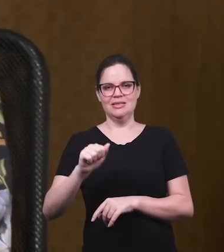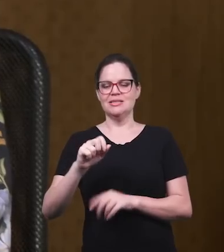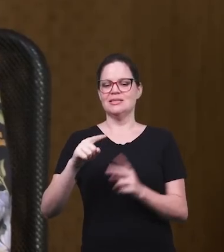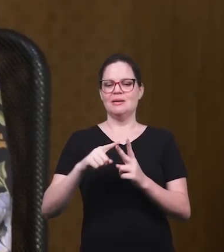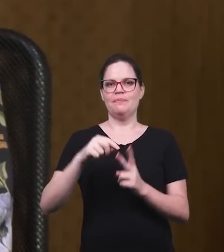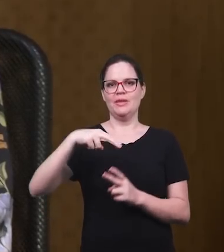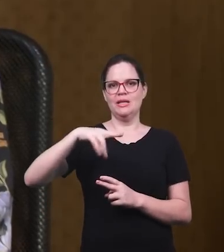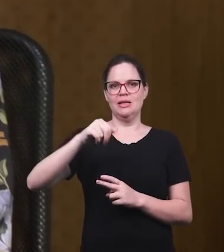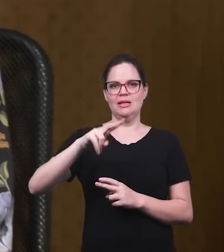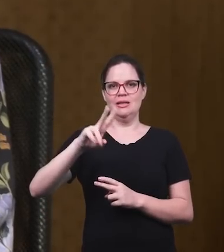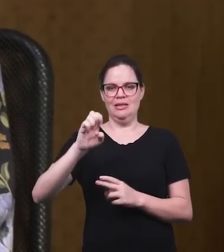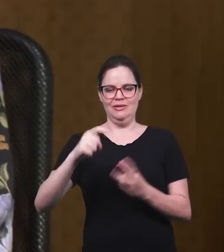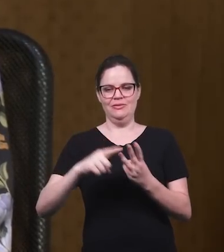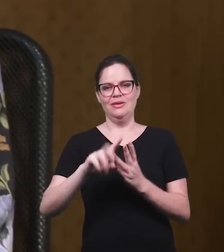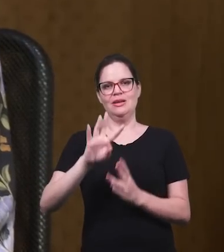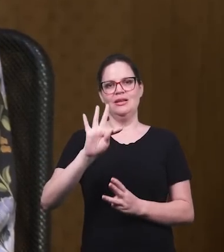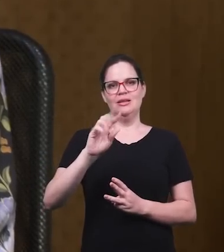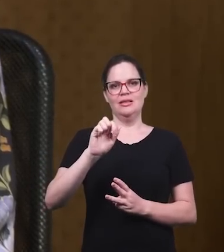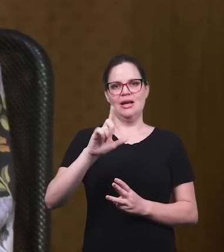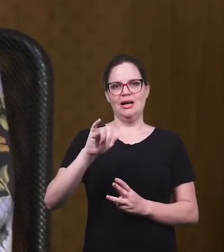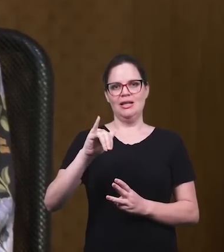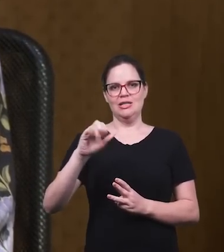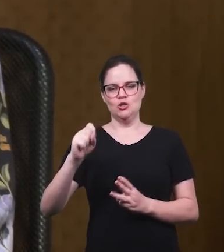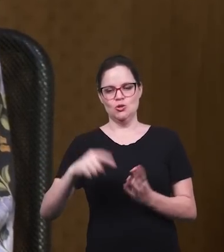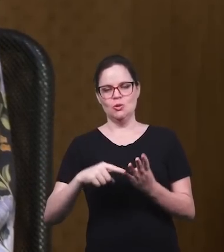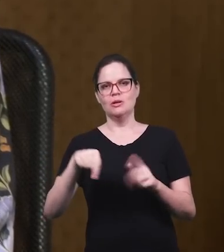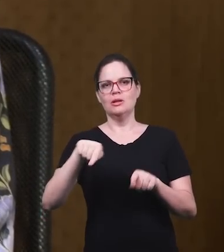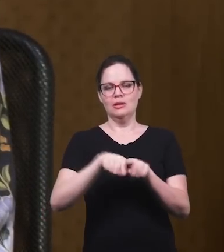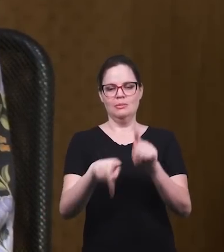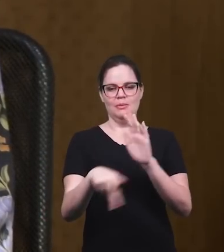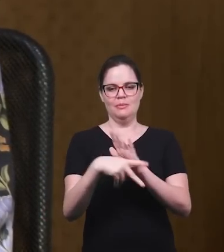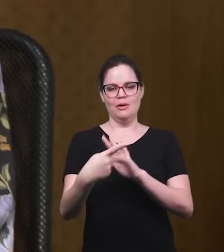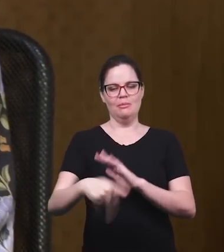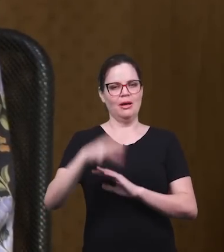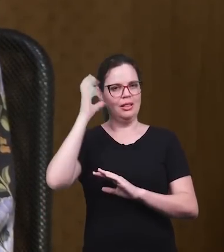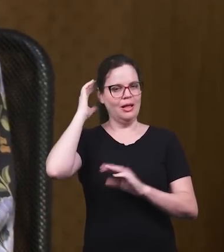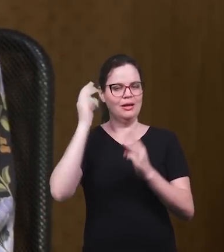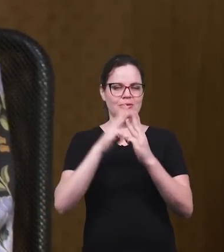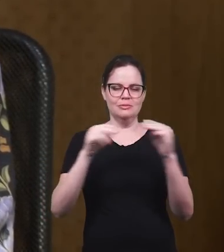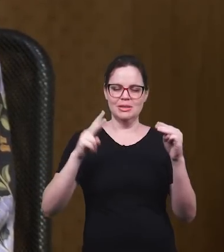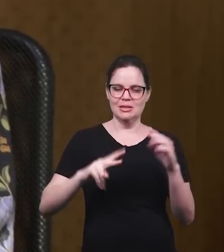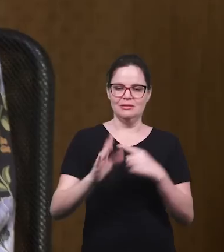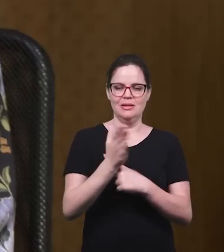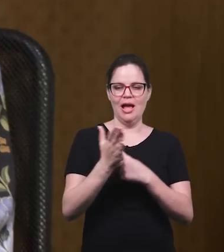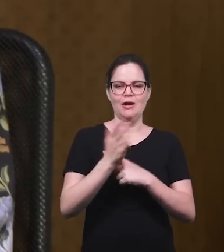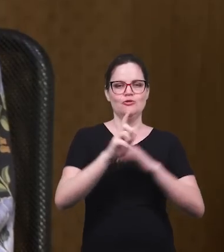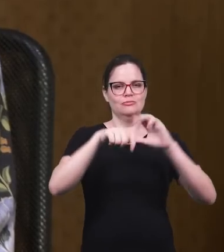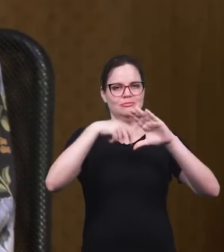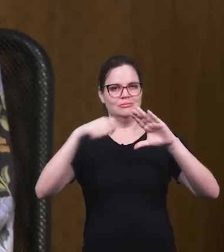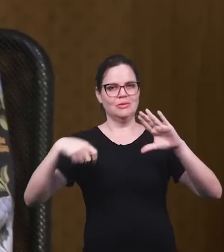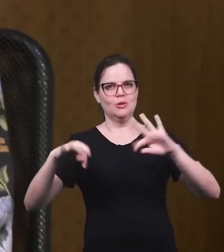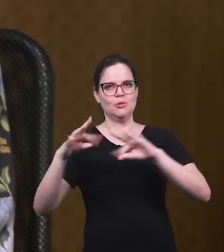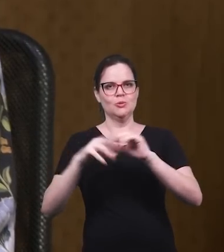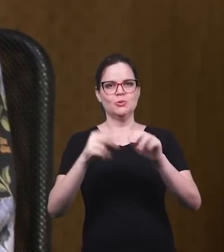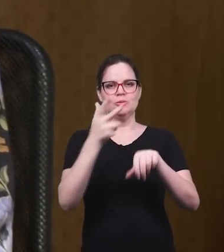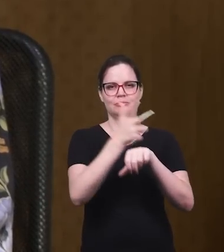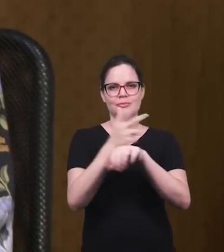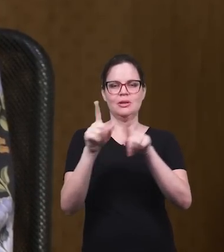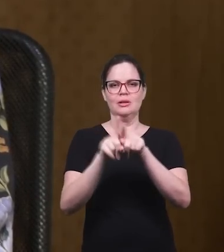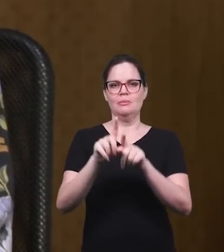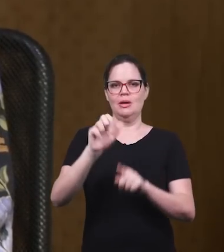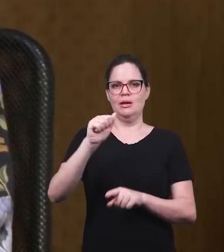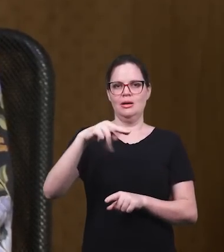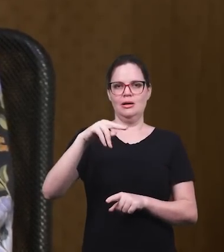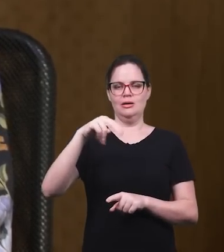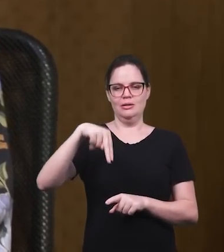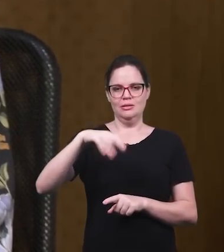a Nínive, o Thalisson, o Rafael, a equipe também de produção aqui da rádio também, que nos ajuda sempre que possível, a Andréia, nossa